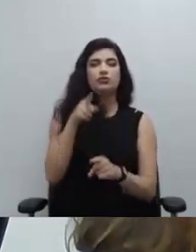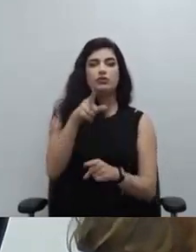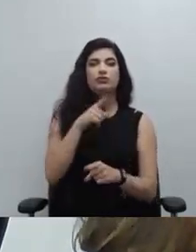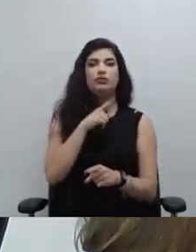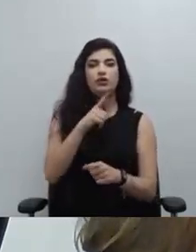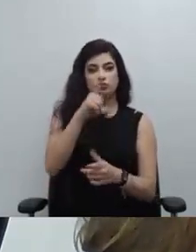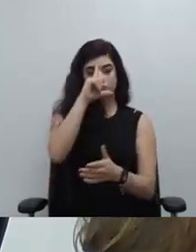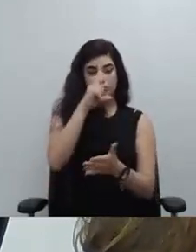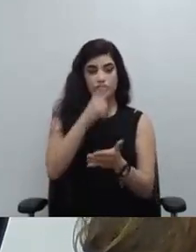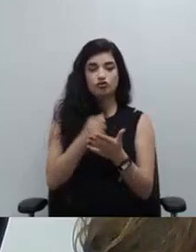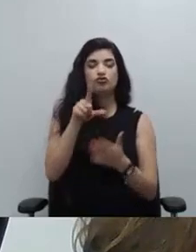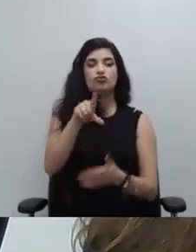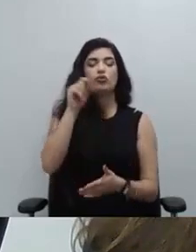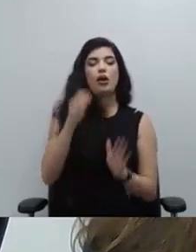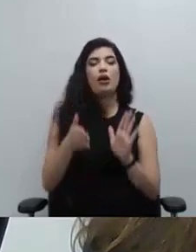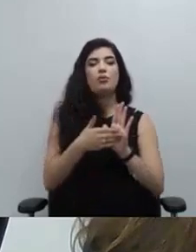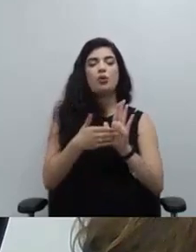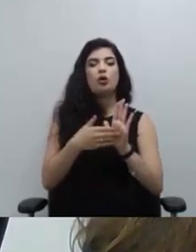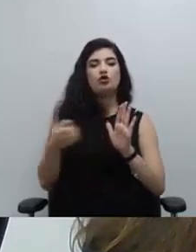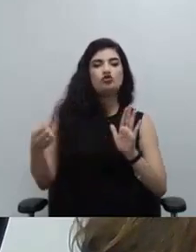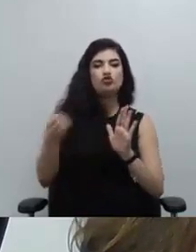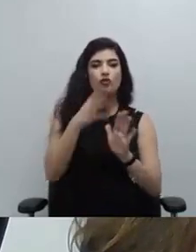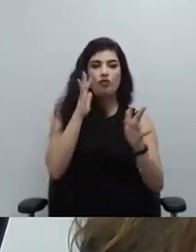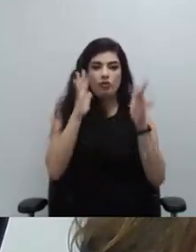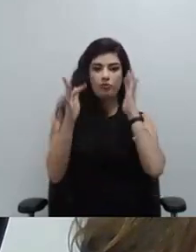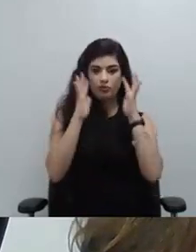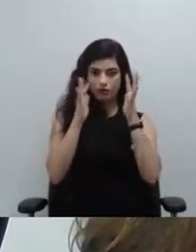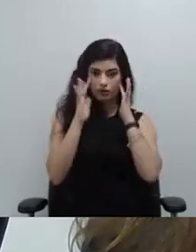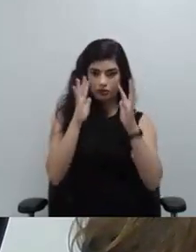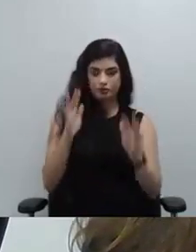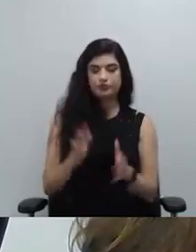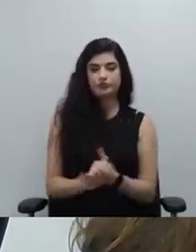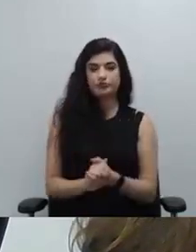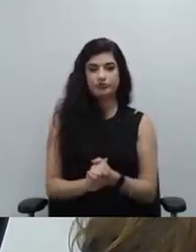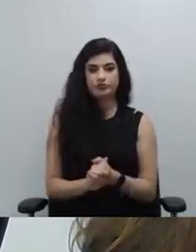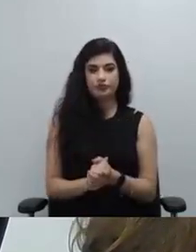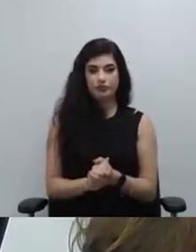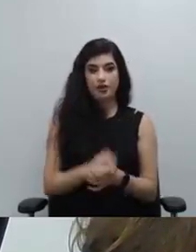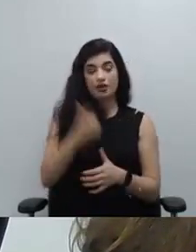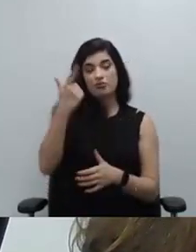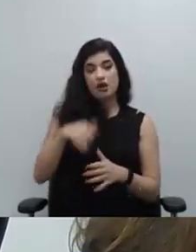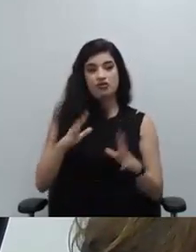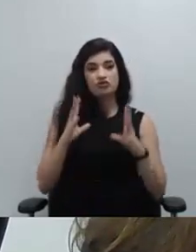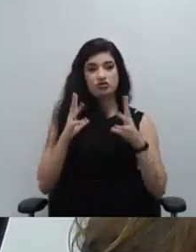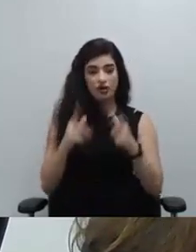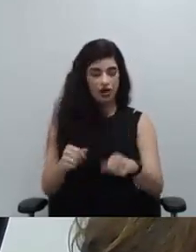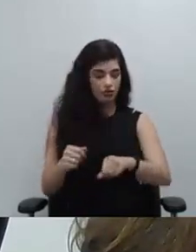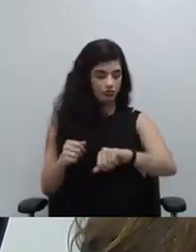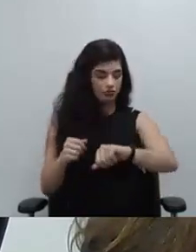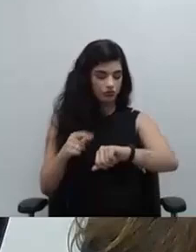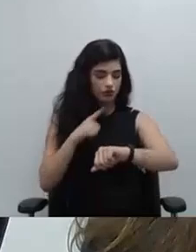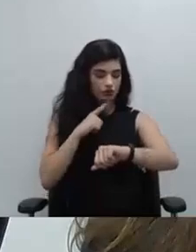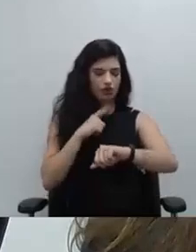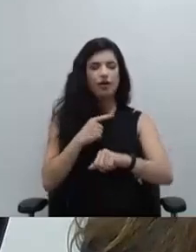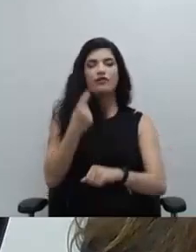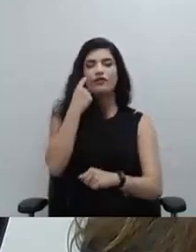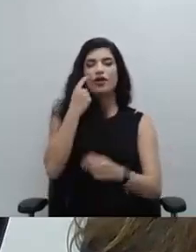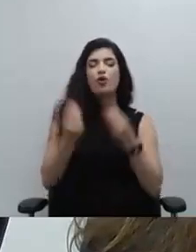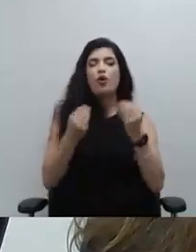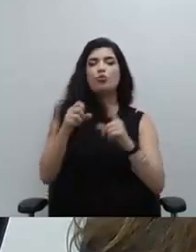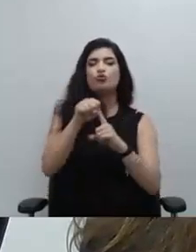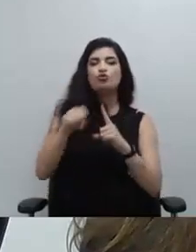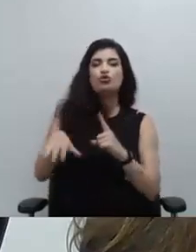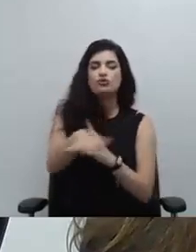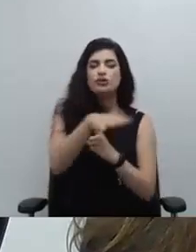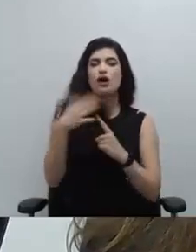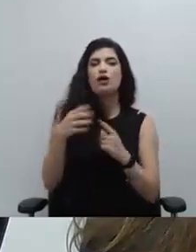a proposta do nono plano de atuação, que eu deixo anexo aqui no meu voto. De modo geral, o Conselho Consultivo e os movimentos sociais